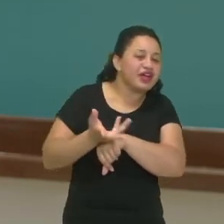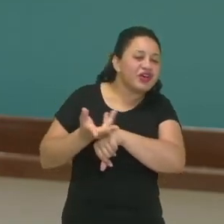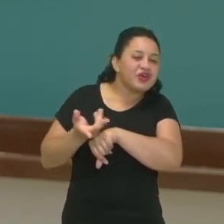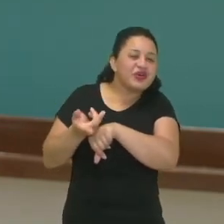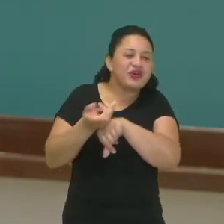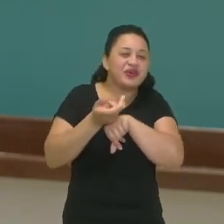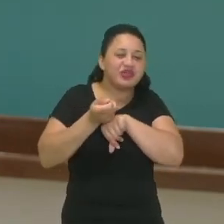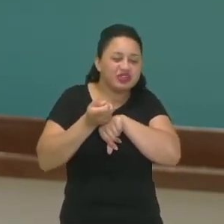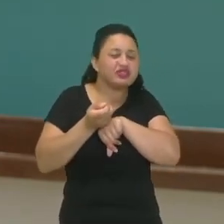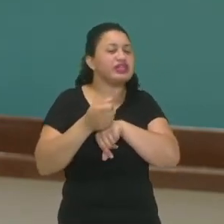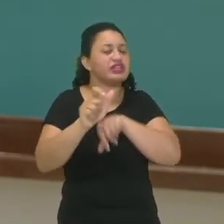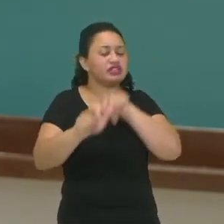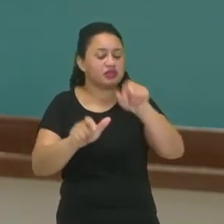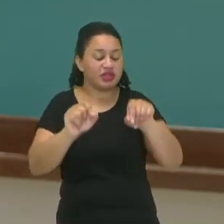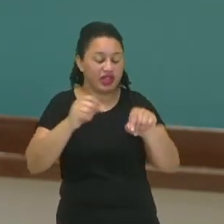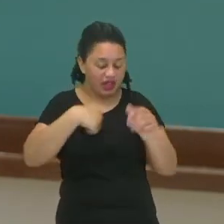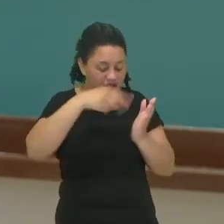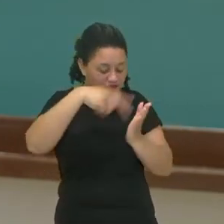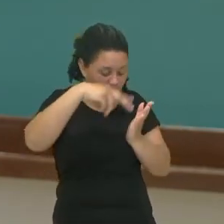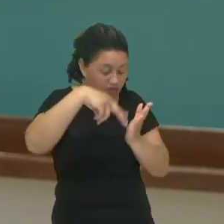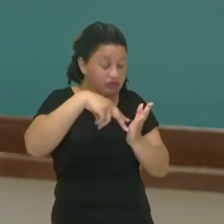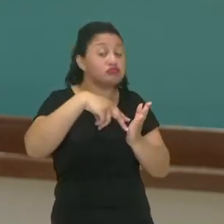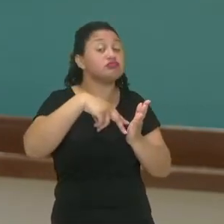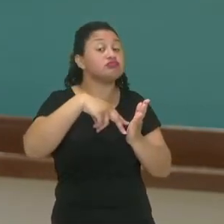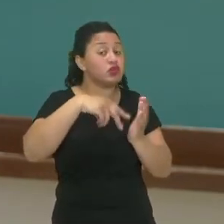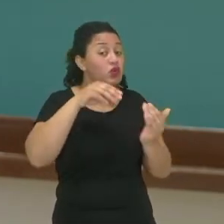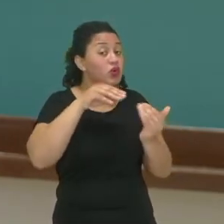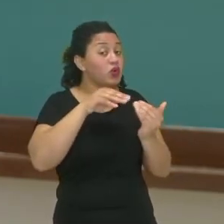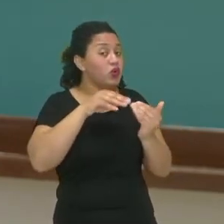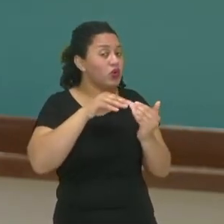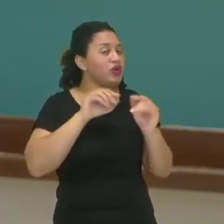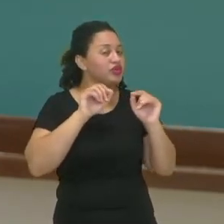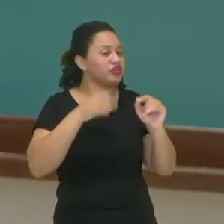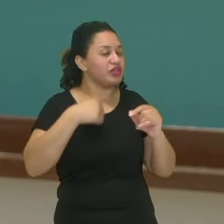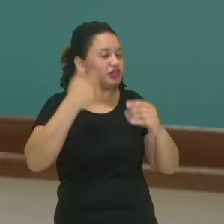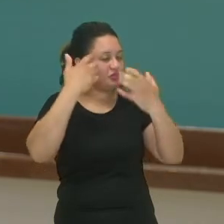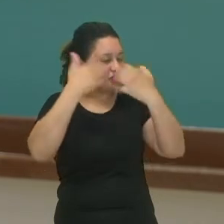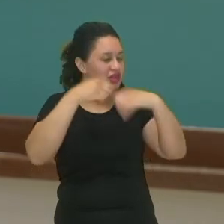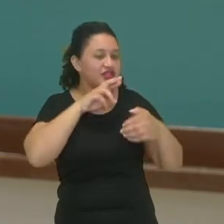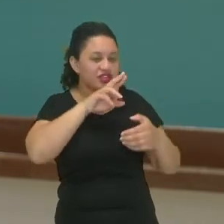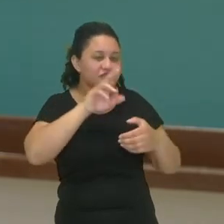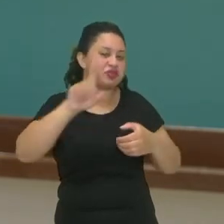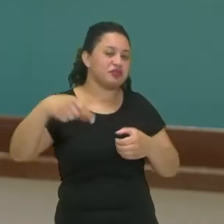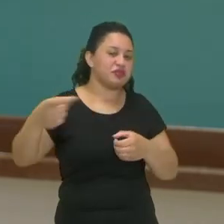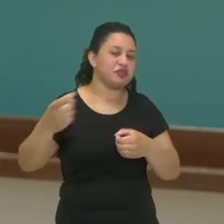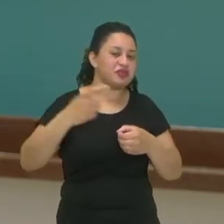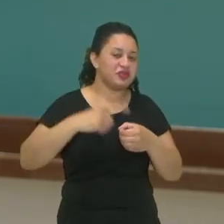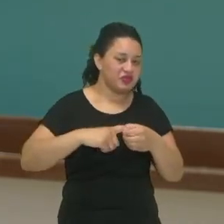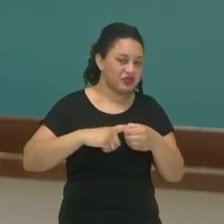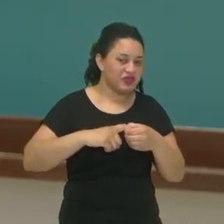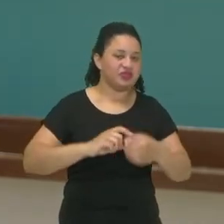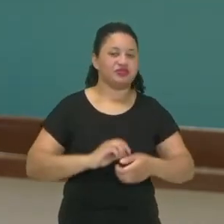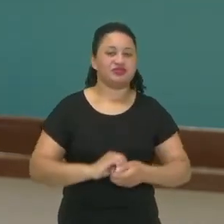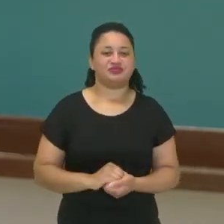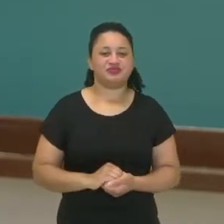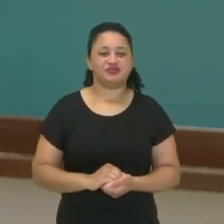a adesão nossa a essa ideia? Vai pensando aí, eu fico aqui, eu já volto, hein? Vai lá,